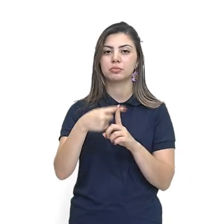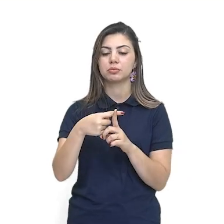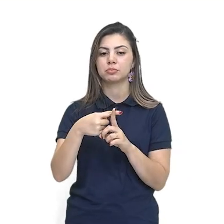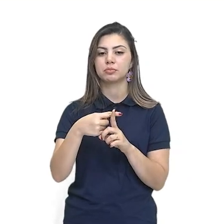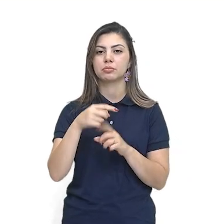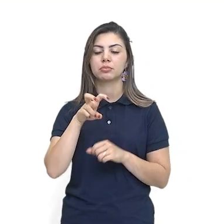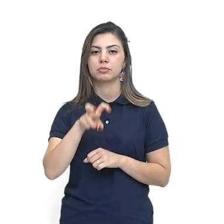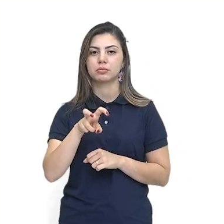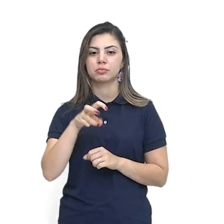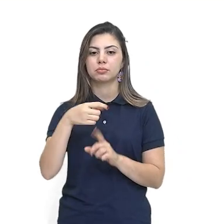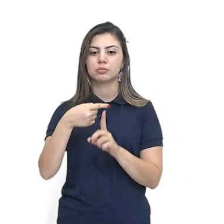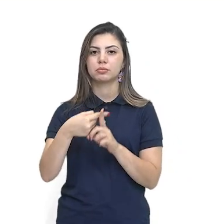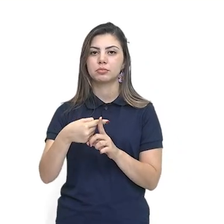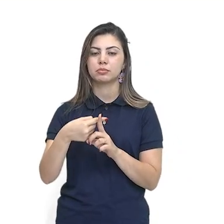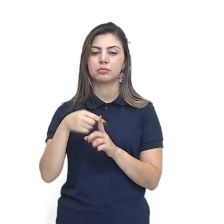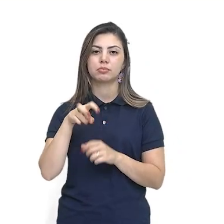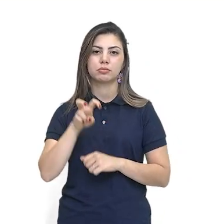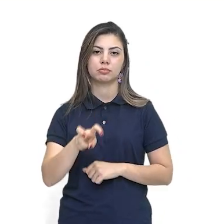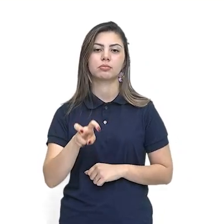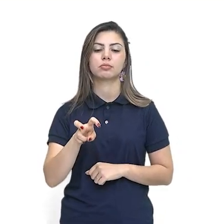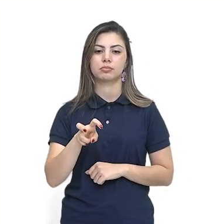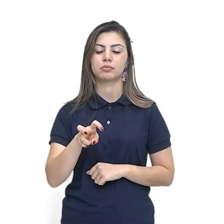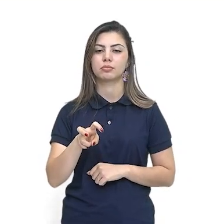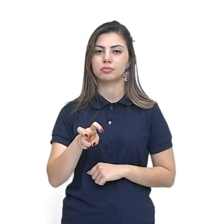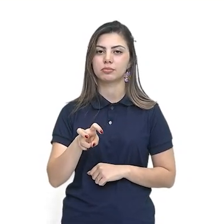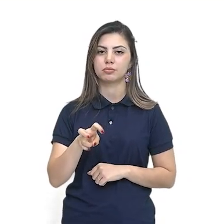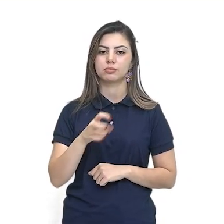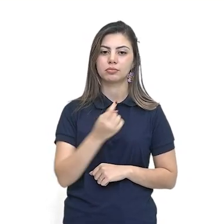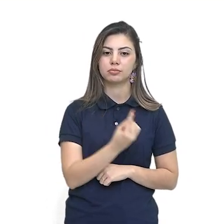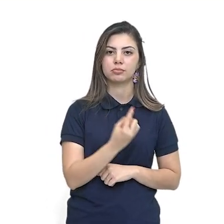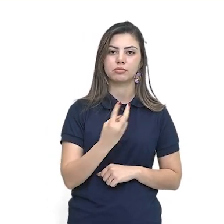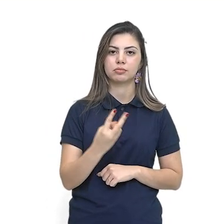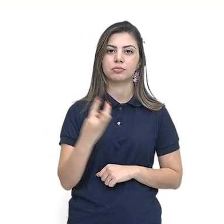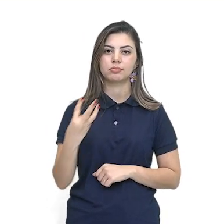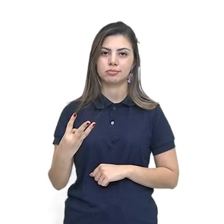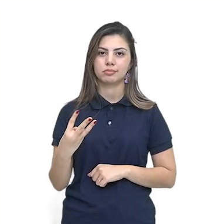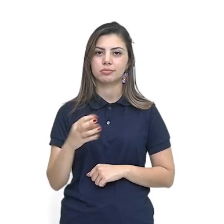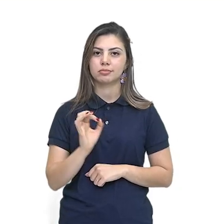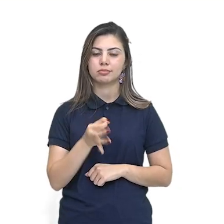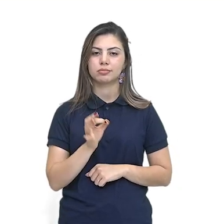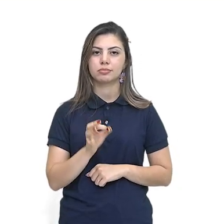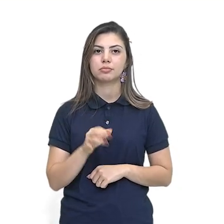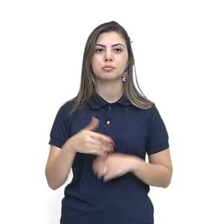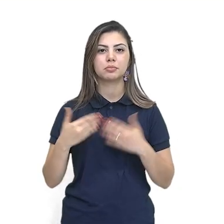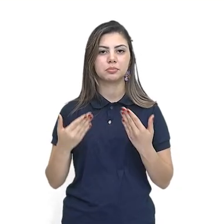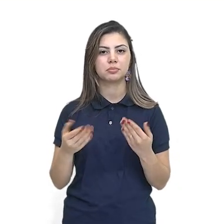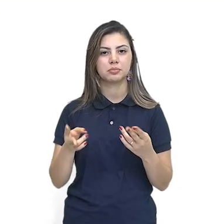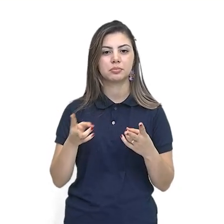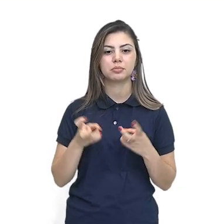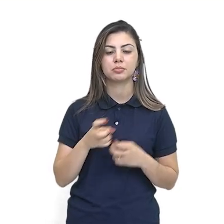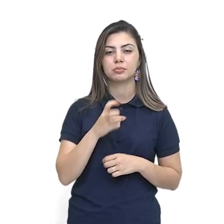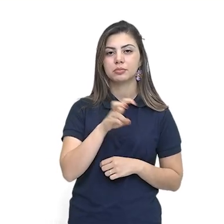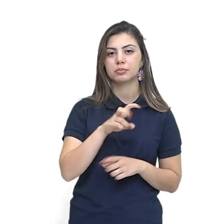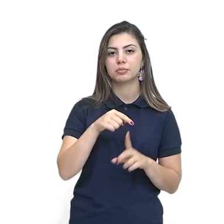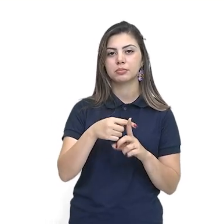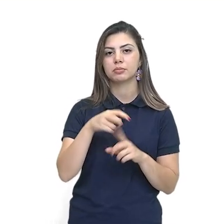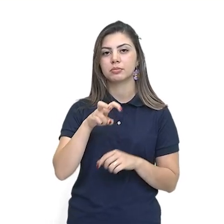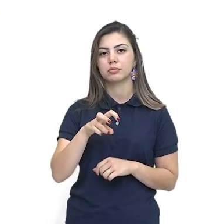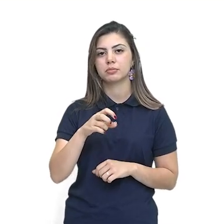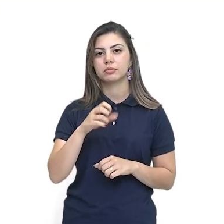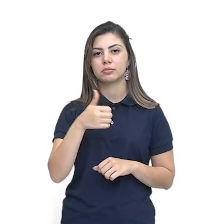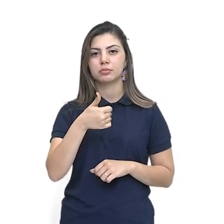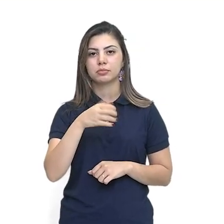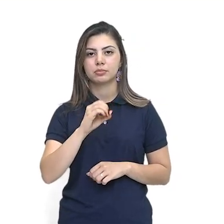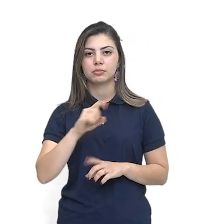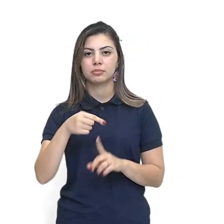ó? 5 mais 5 mais 5. Então, ó, 5